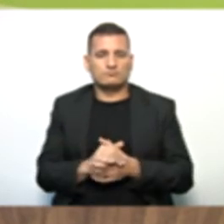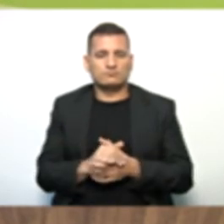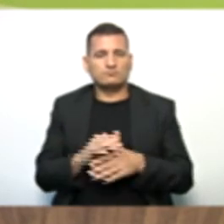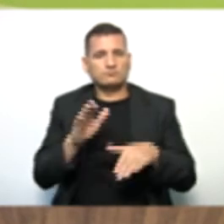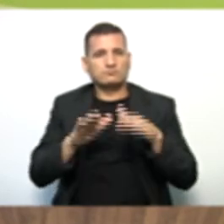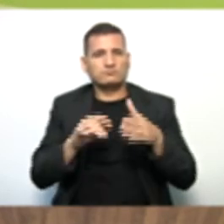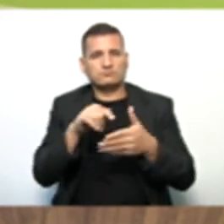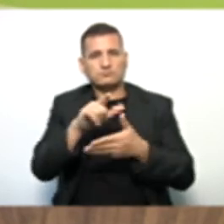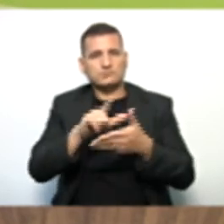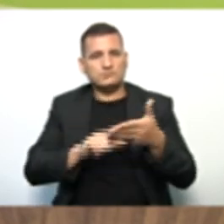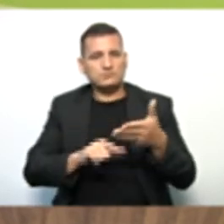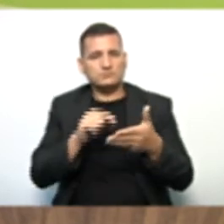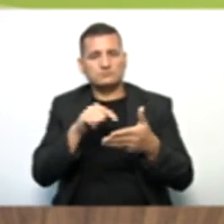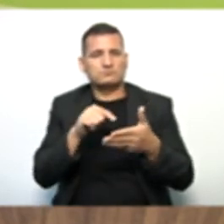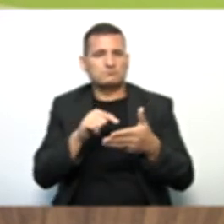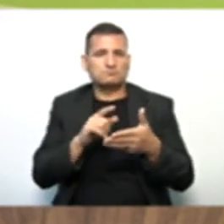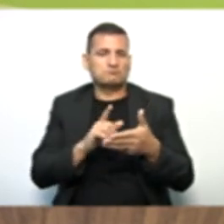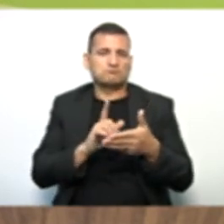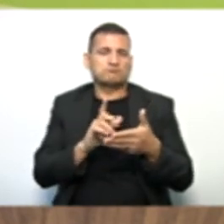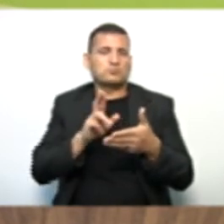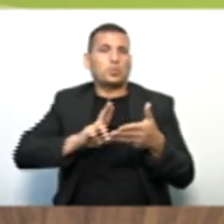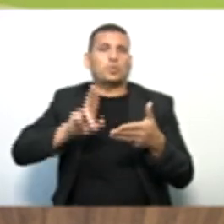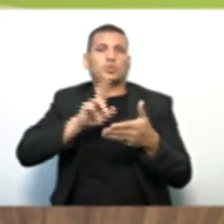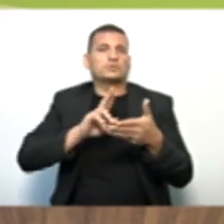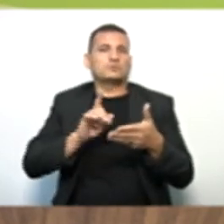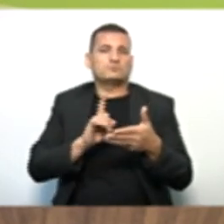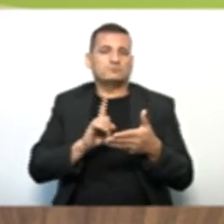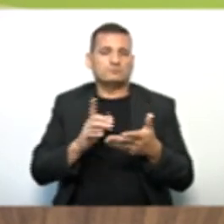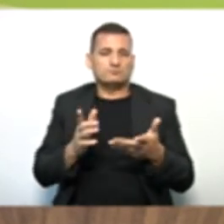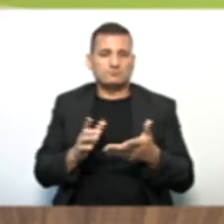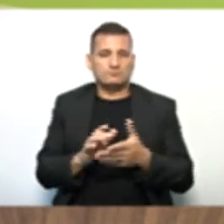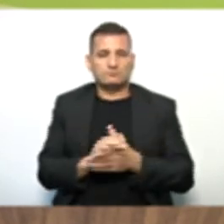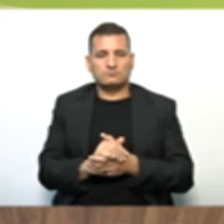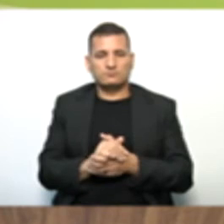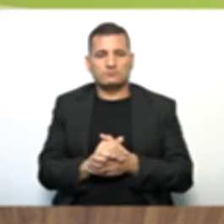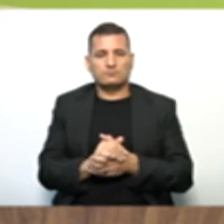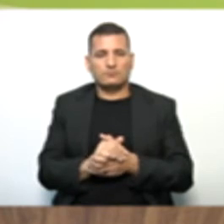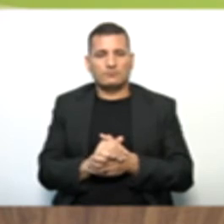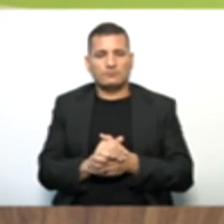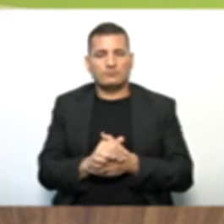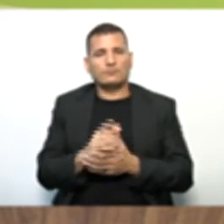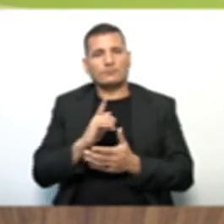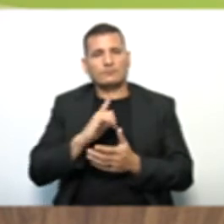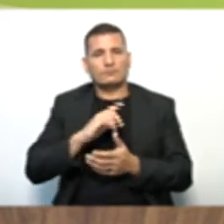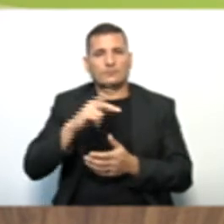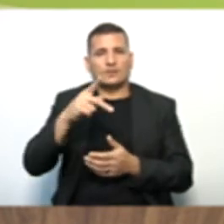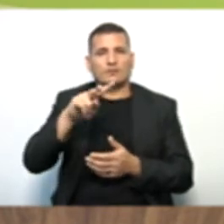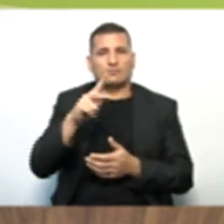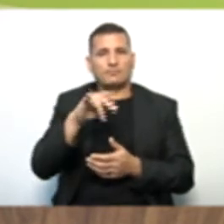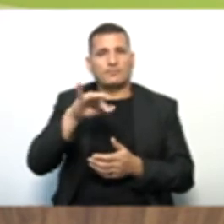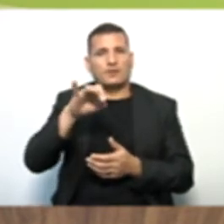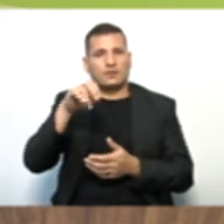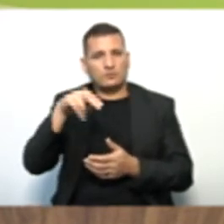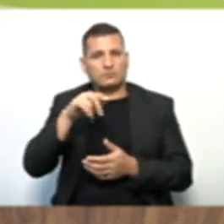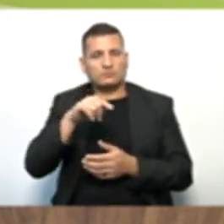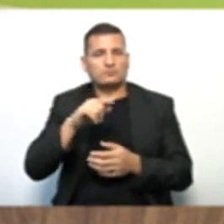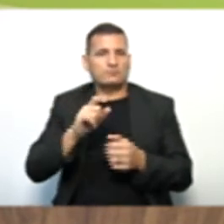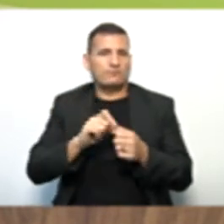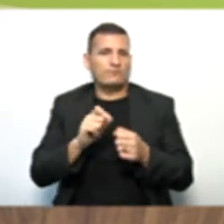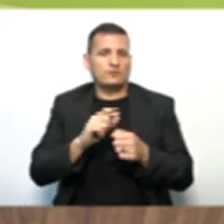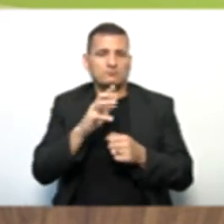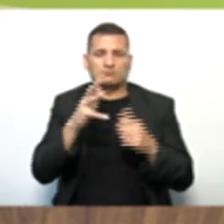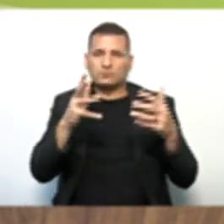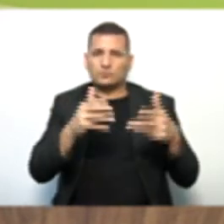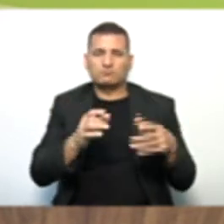aquela lista nem chega a ser tão utilizada, né? Utilizado, é verdade, professor. E aí você tem um Python que faz esse trabalho todo